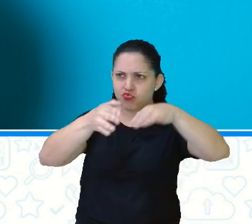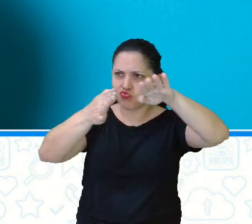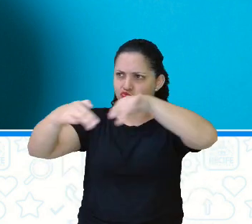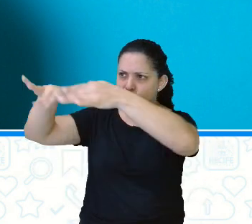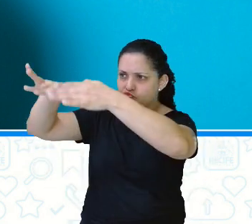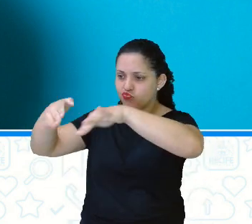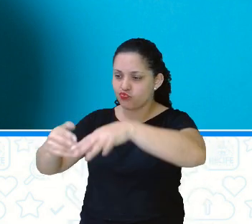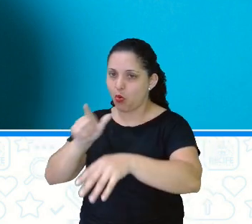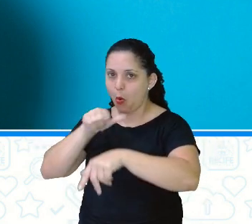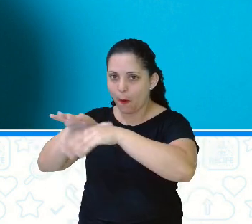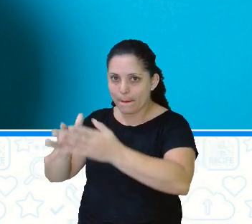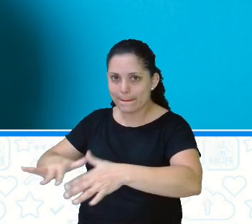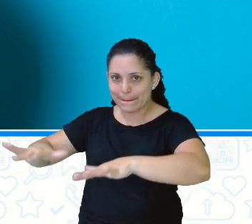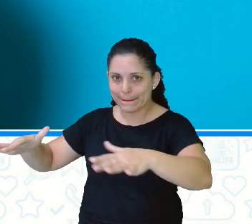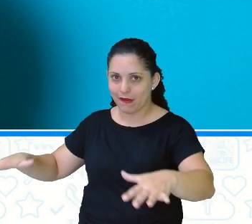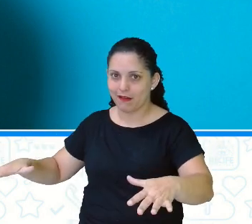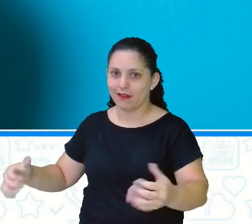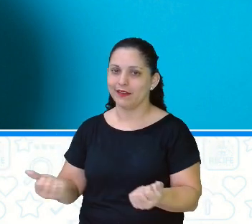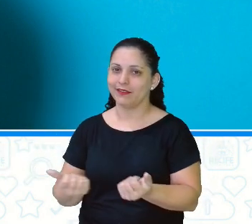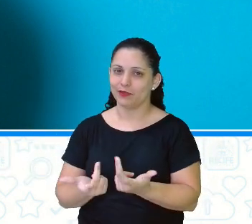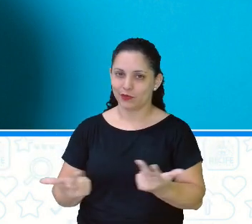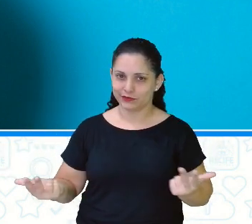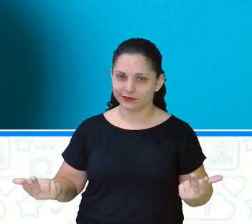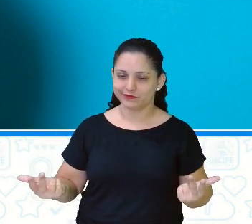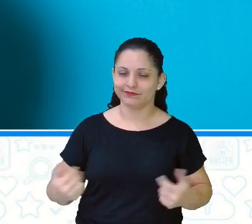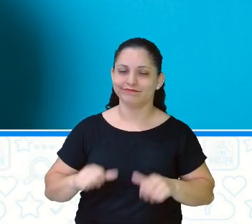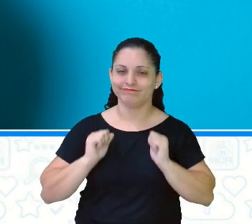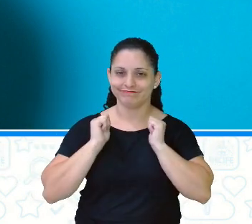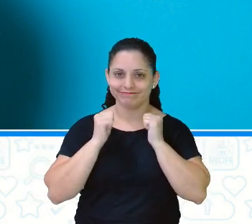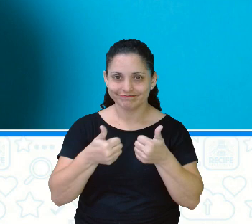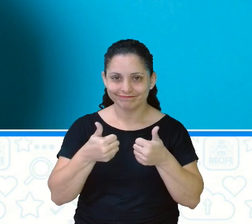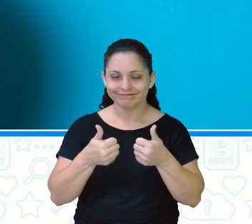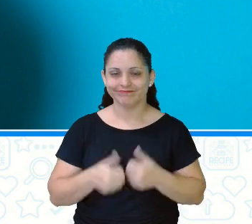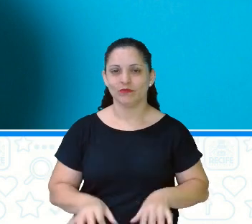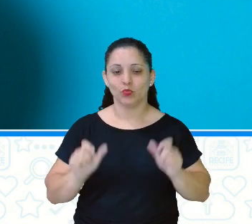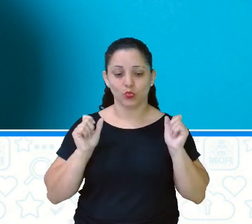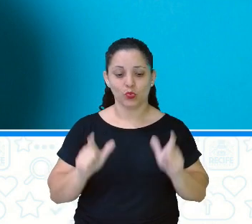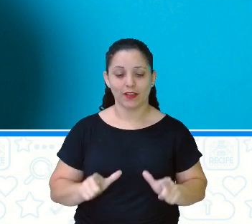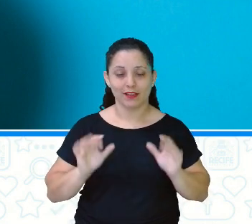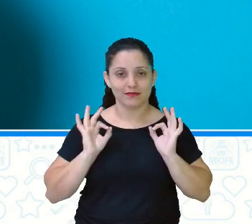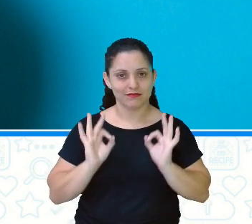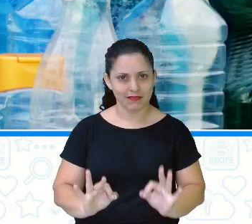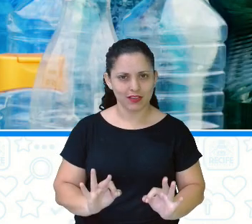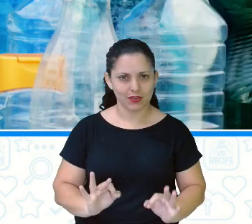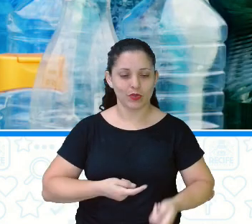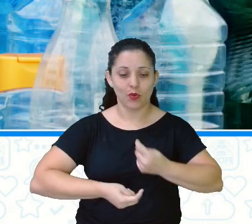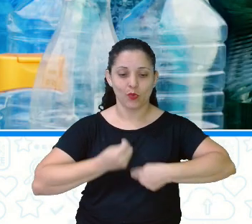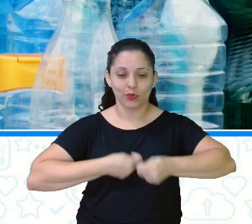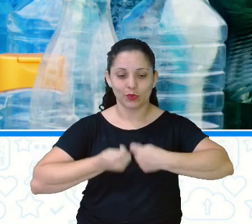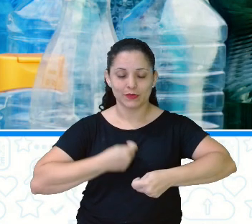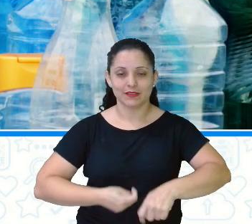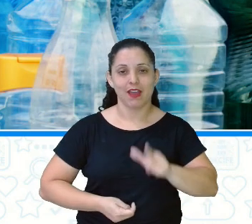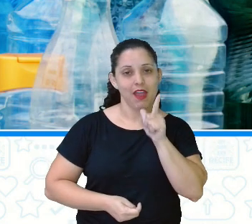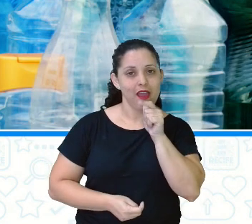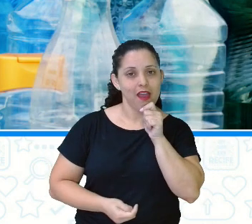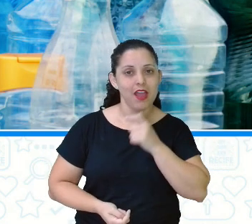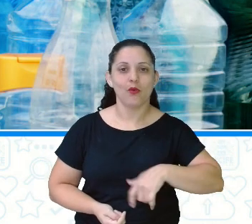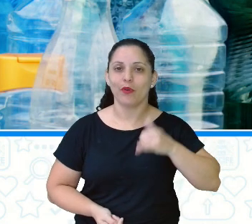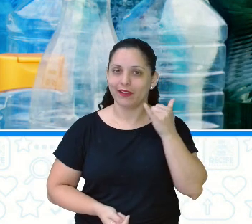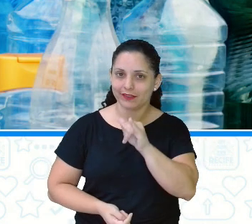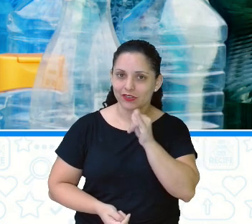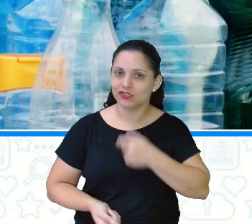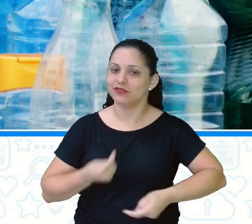mares. Massa? Fica combinado assim. Descarte correto, economizar energia, economizar água,